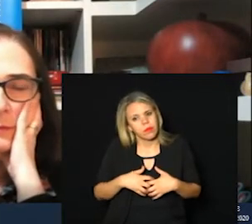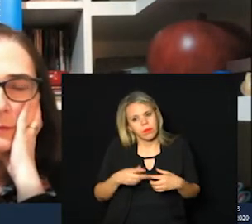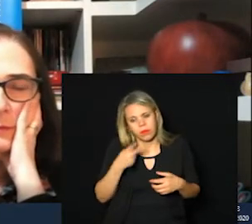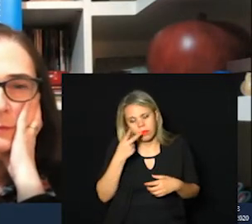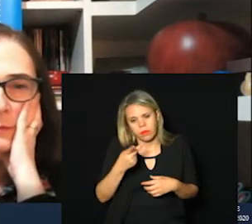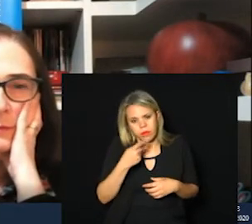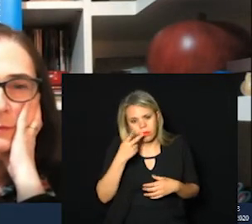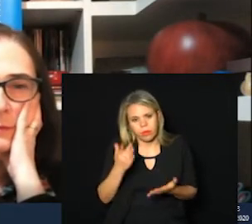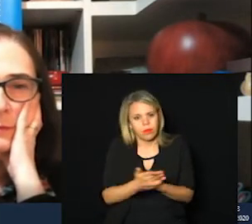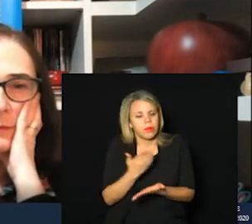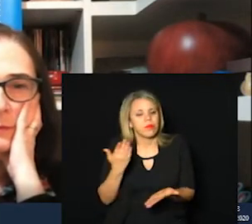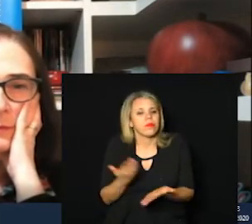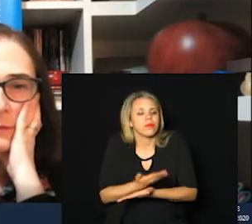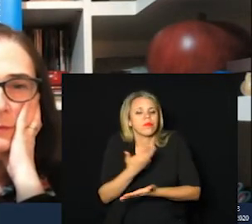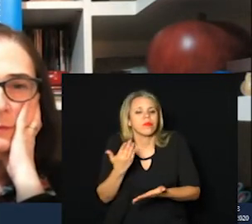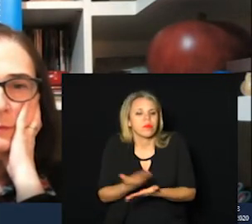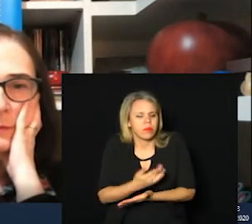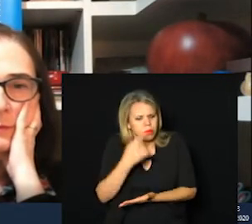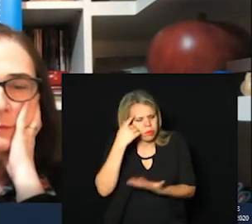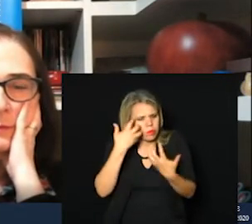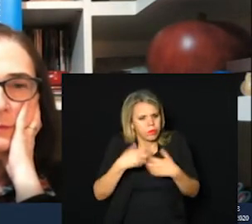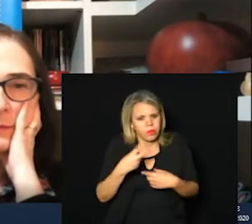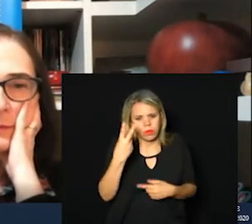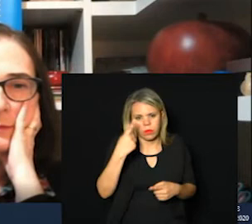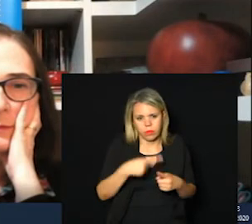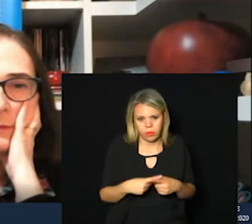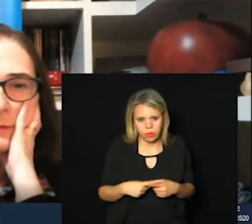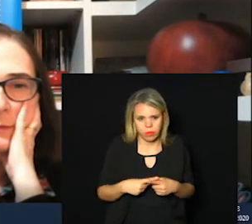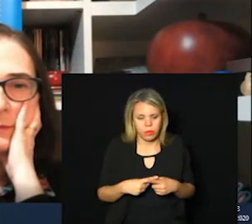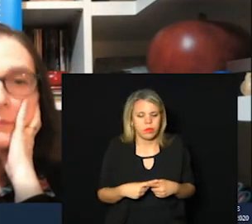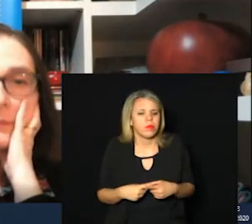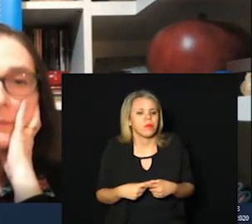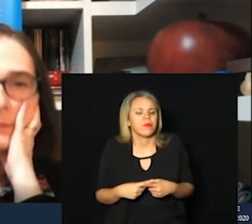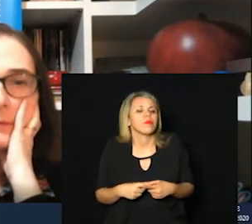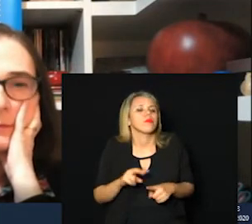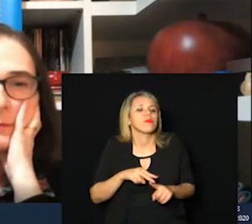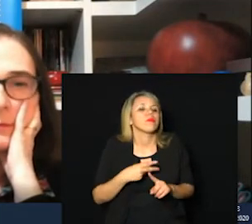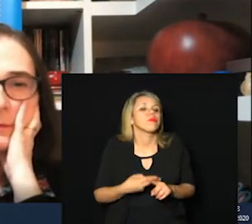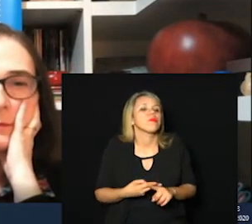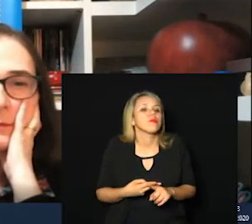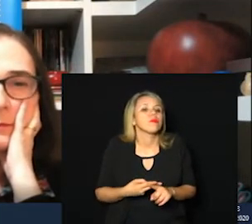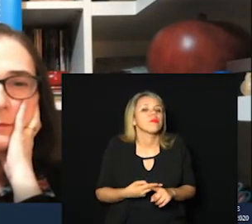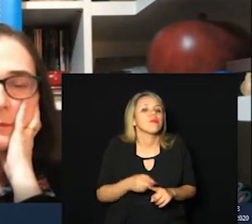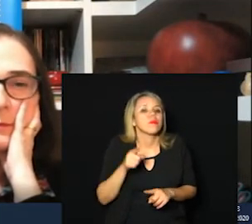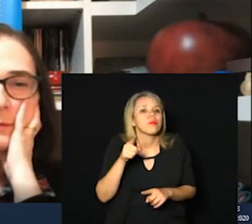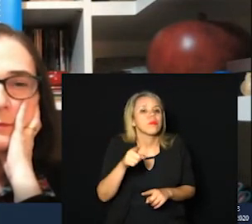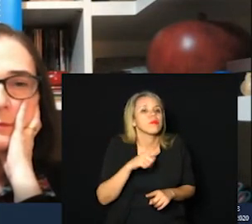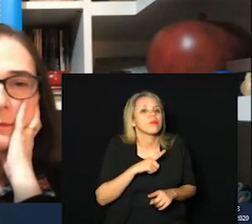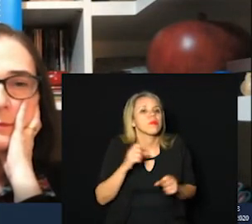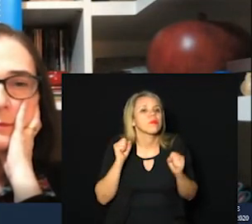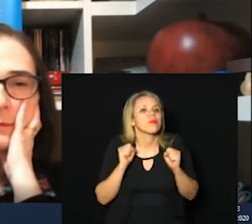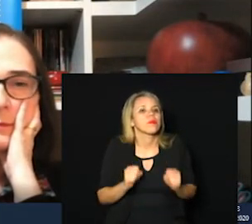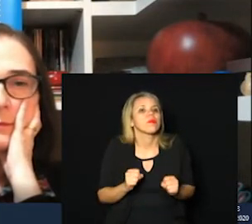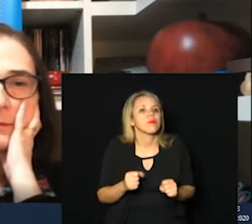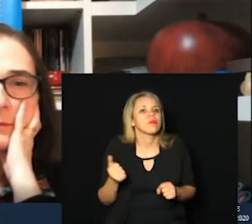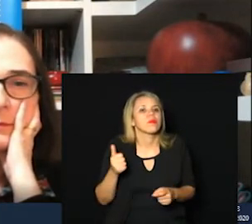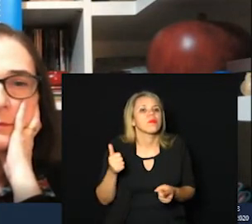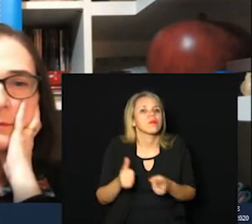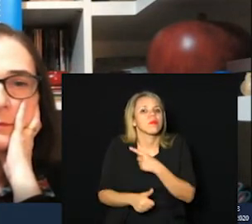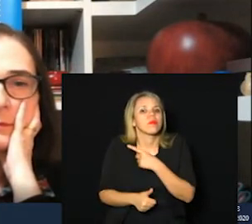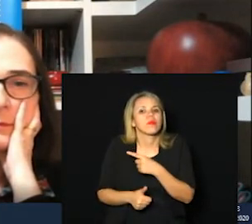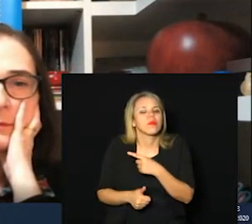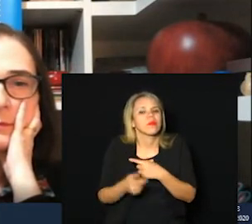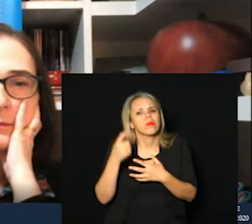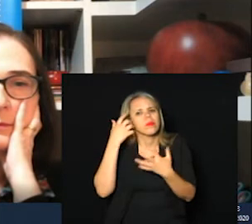no livro, refletir é pensar duas vezes, é dobrar o pensamento, né? É você poder, em primeiro lugar,